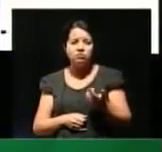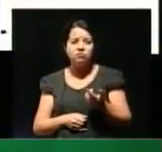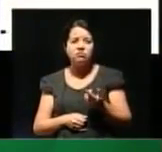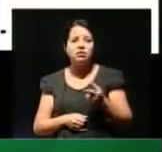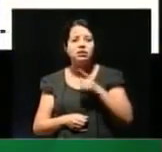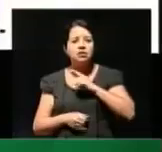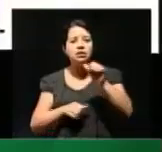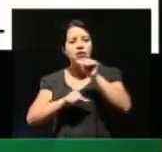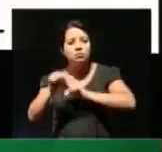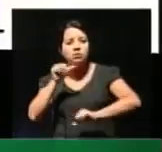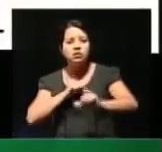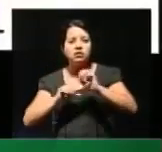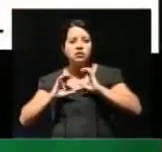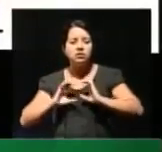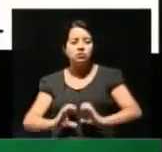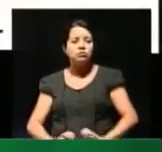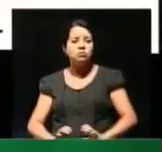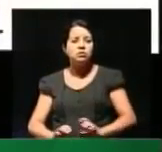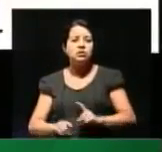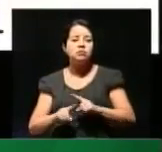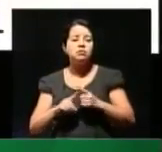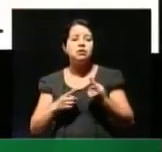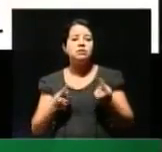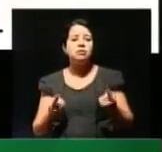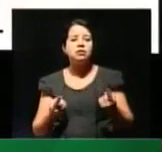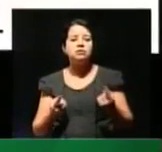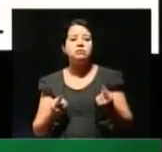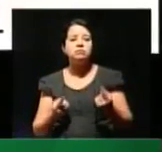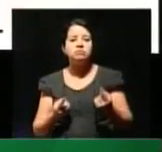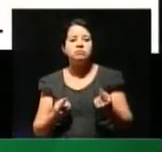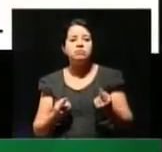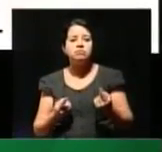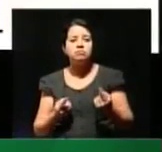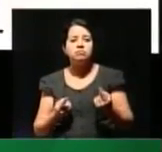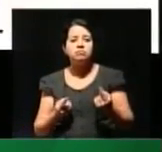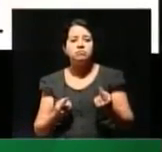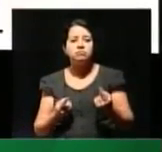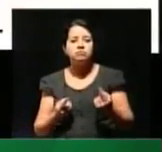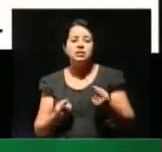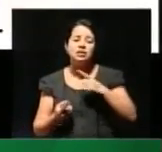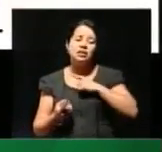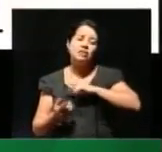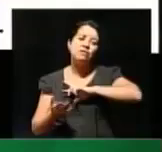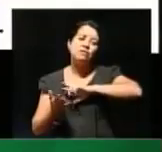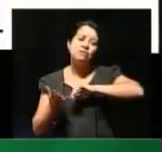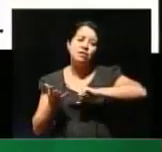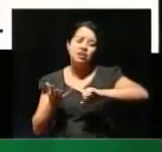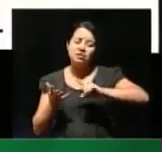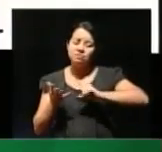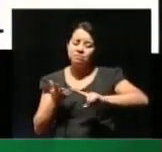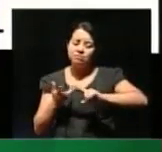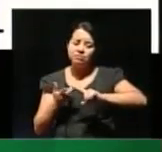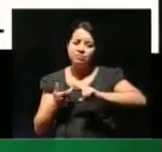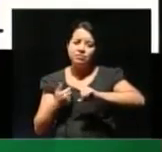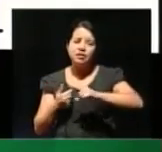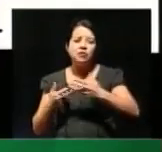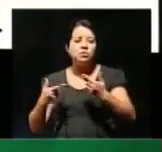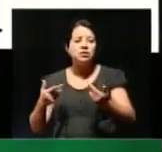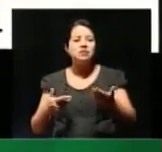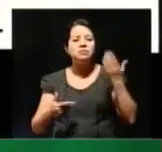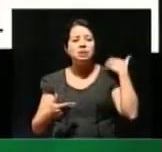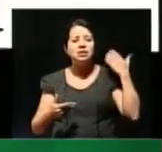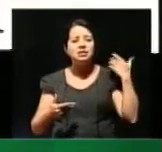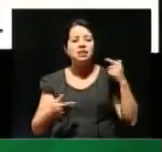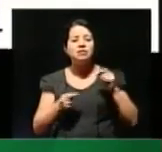de comportamento, ela é tem um monte de fatores. Coisas que a gente fazia na juventude, que eram